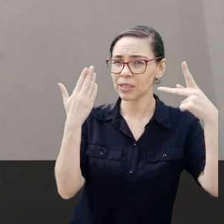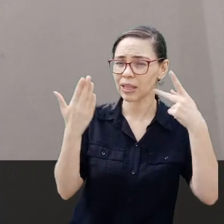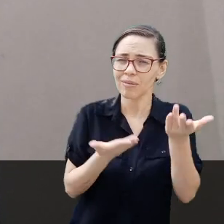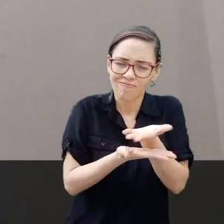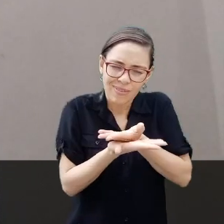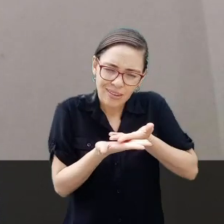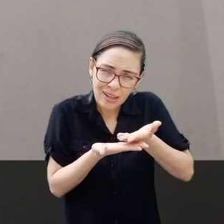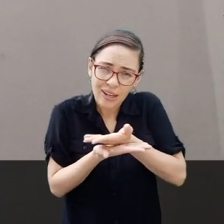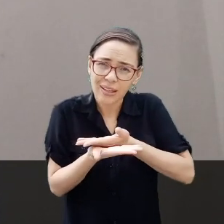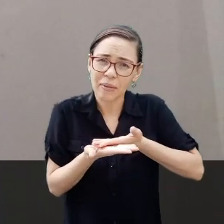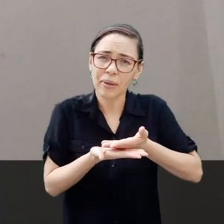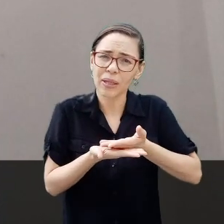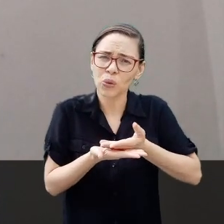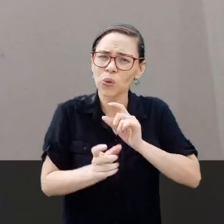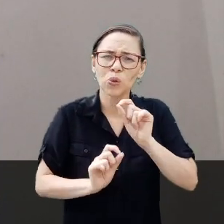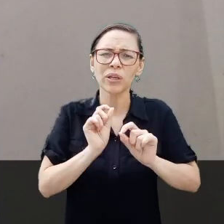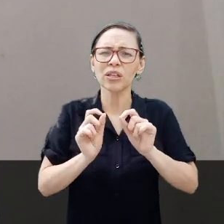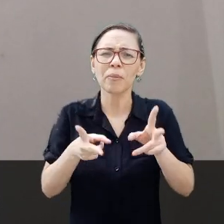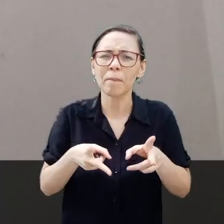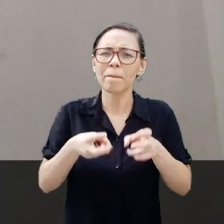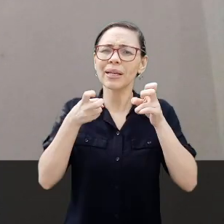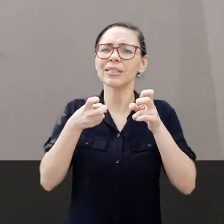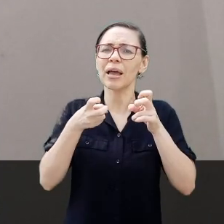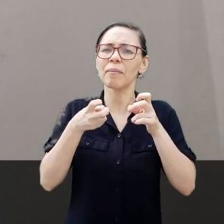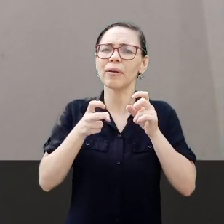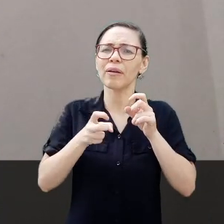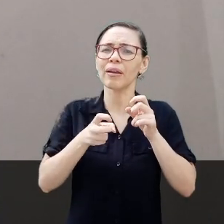o que a gente observa é um